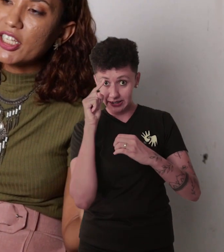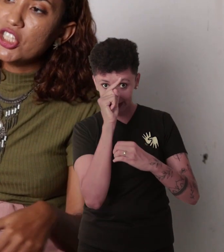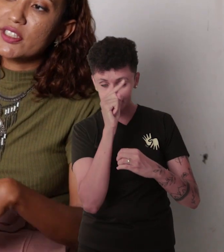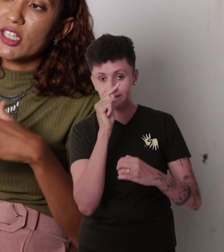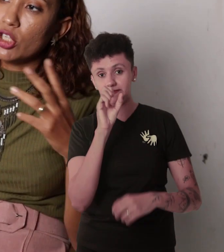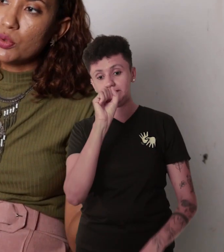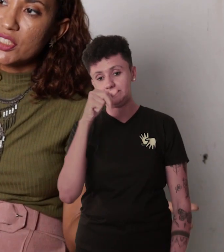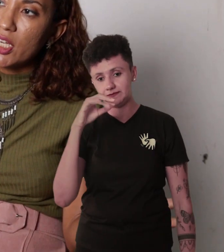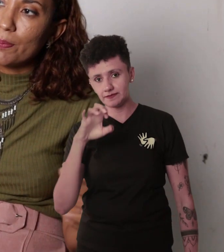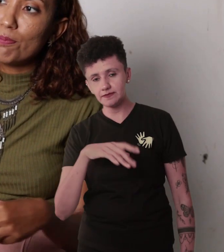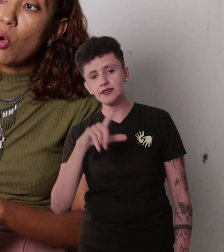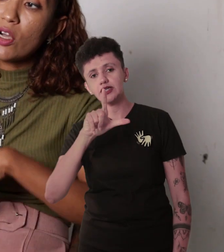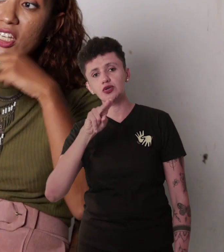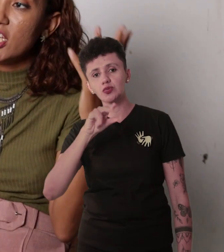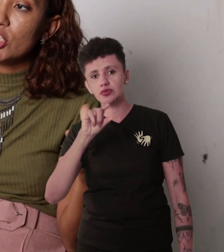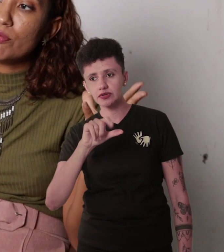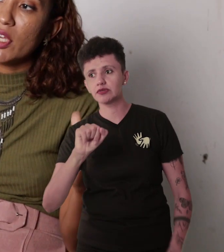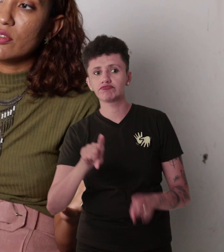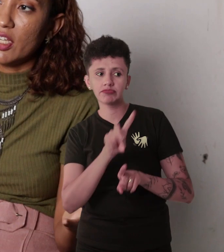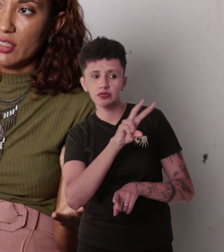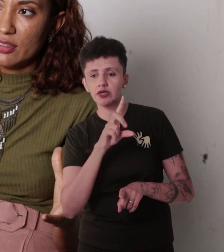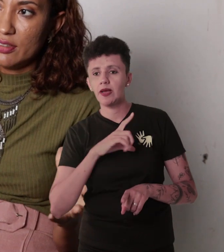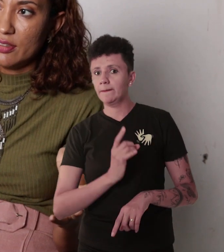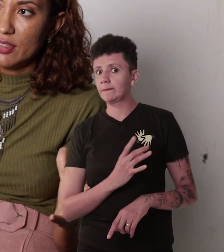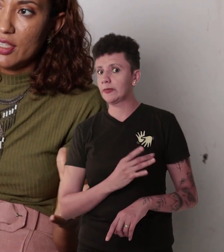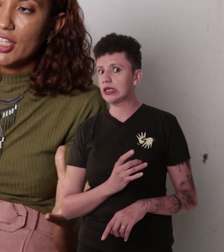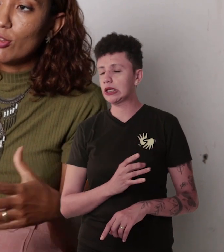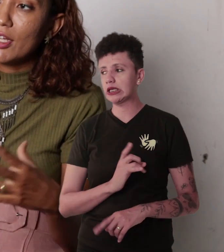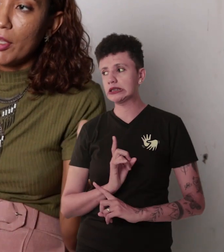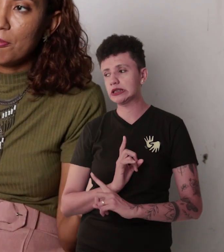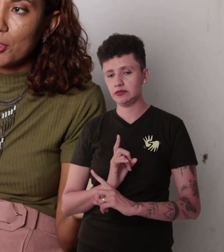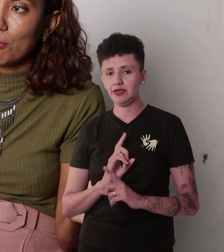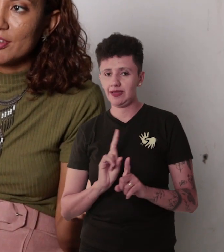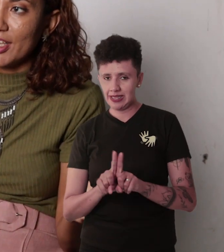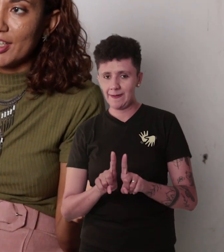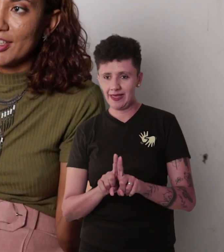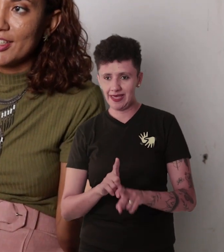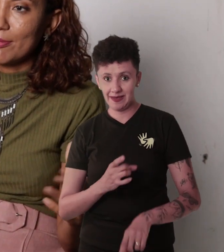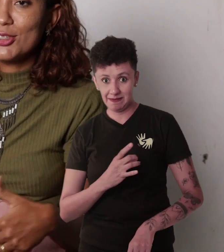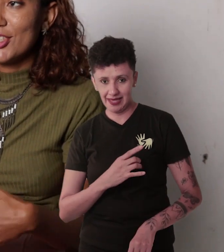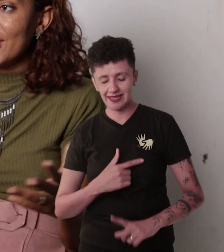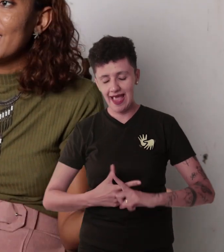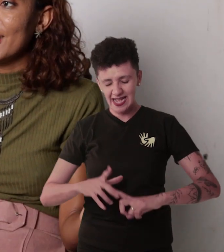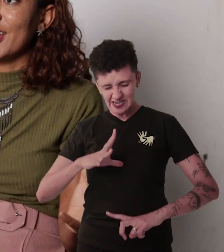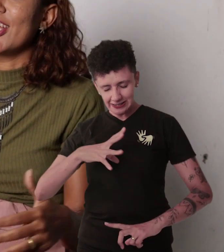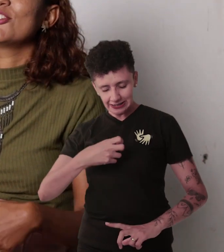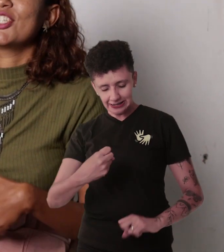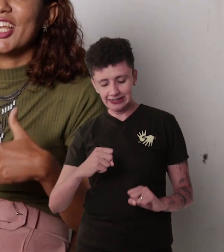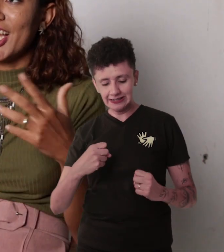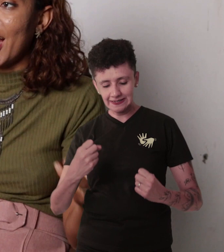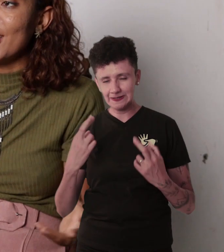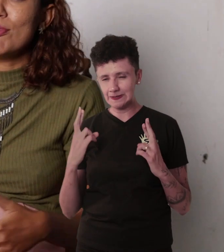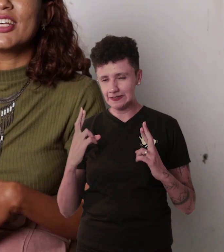Santa Maria, de Santa Luzia, morria de medo dele. E eu também fui com medo dele, né? Mas eu tinha que ir. Aí